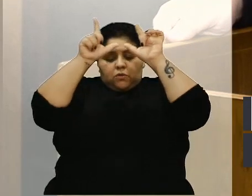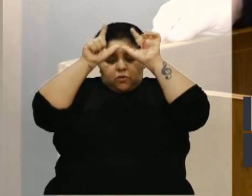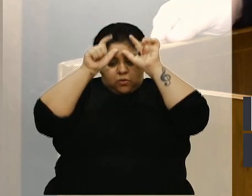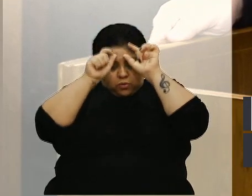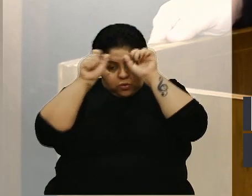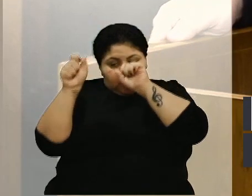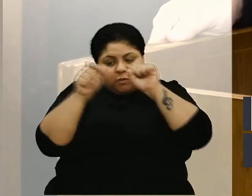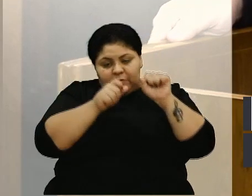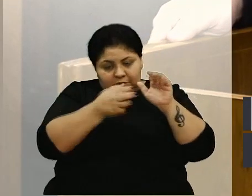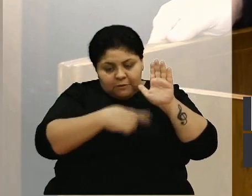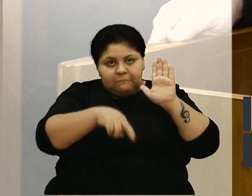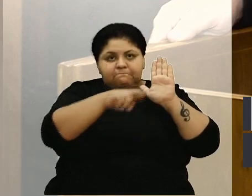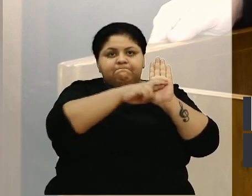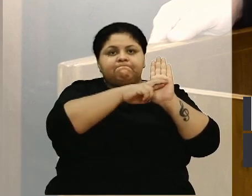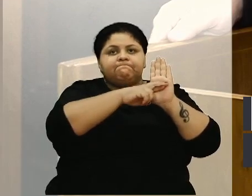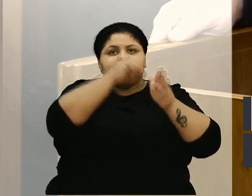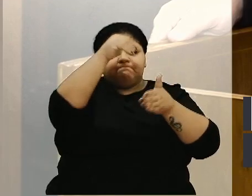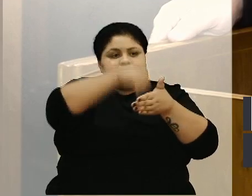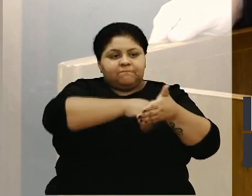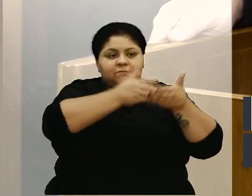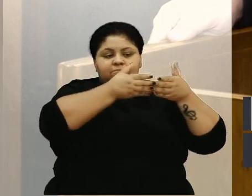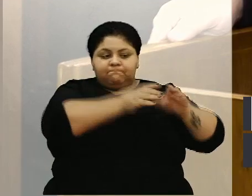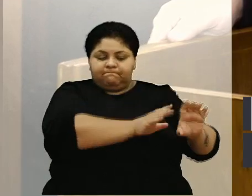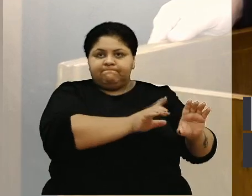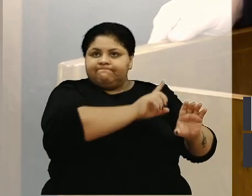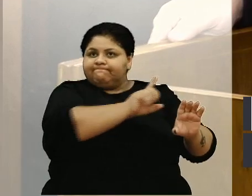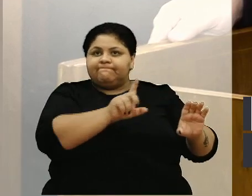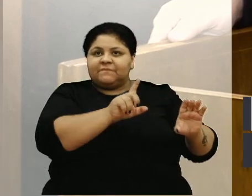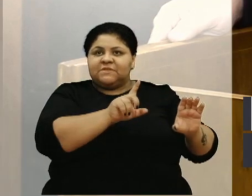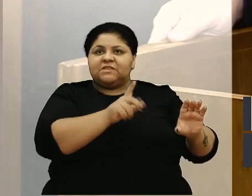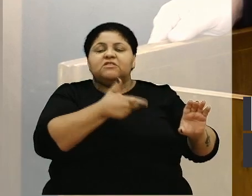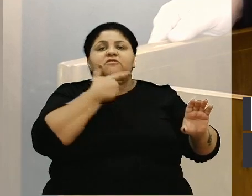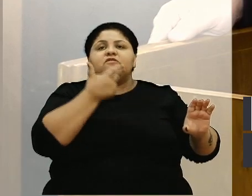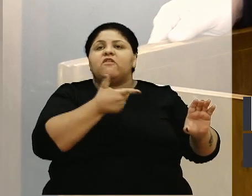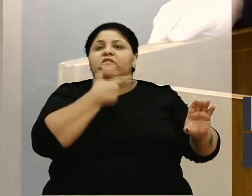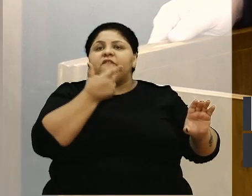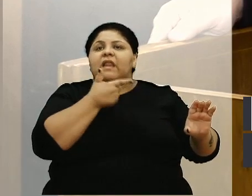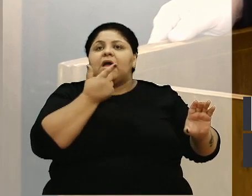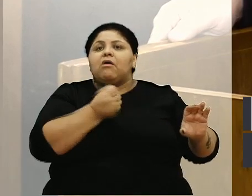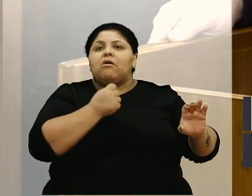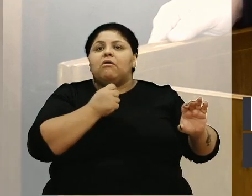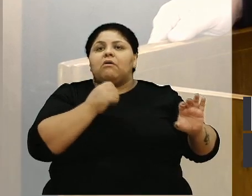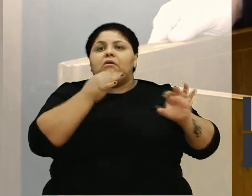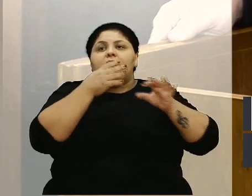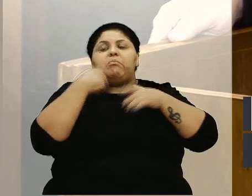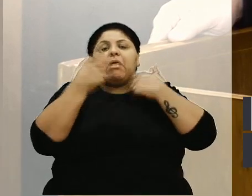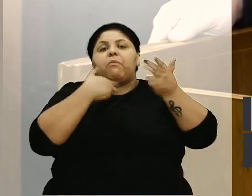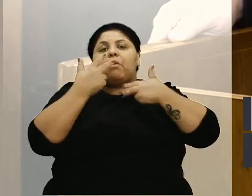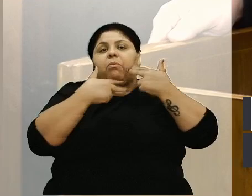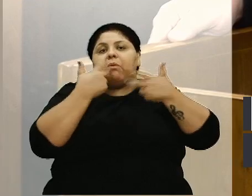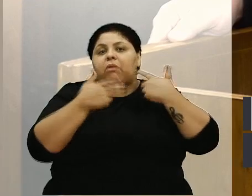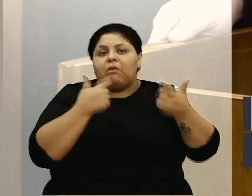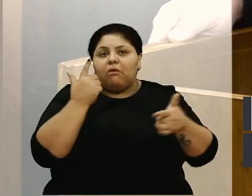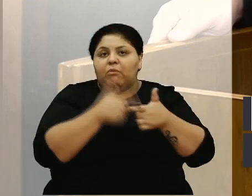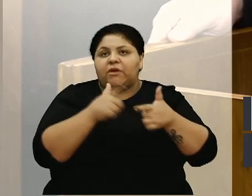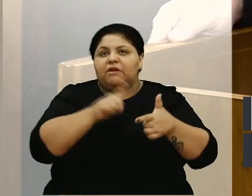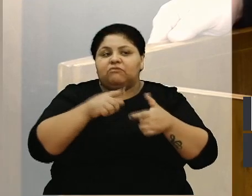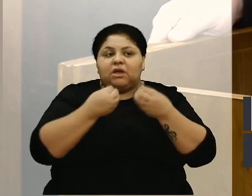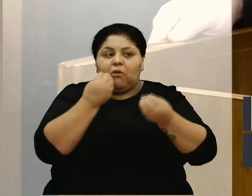ser reconstruído. Votaram contra, e não adianta vir e fazer narrativas de inconstitucionalidades, porque não